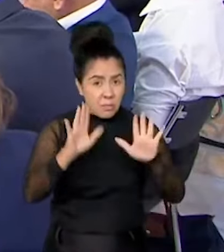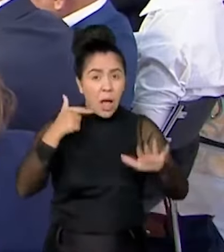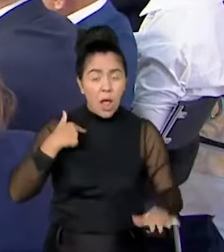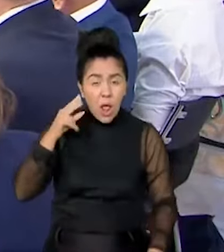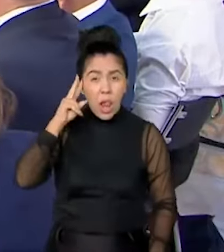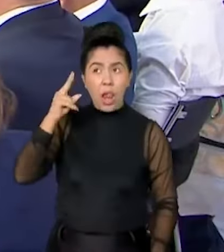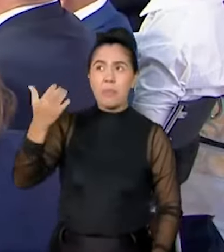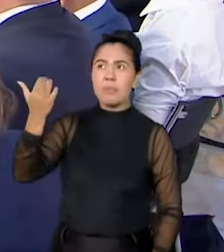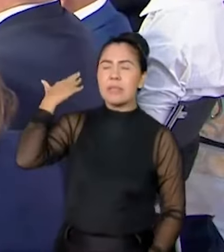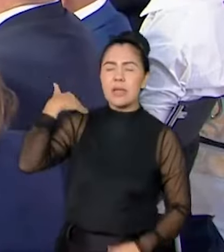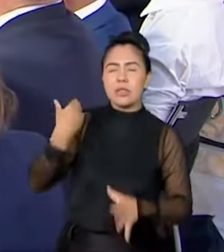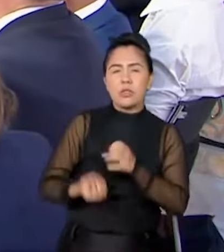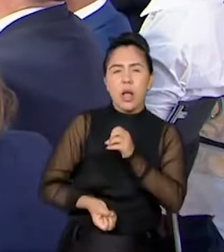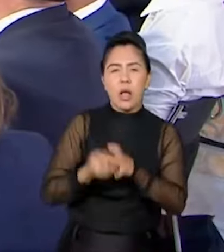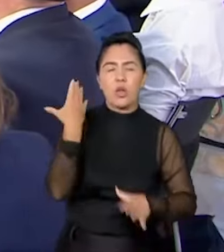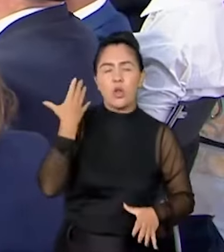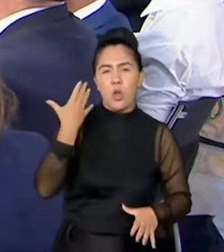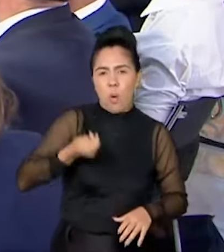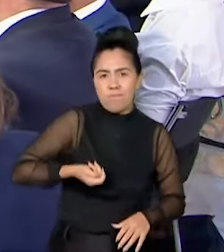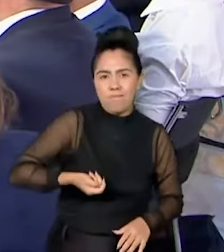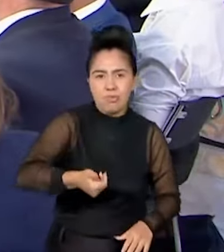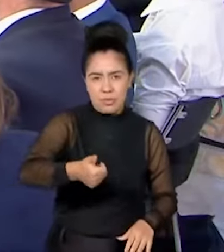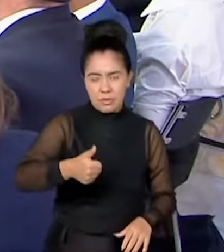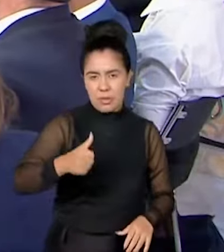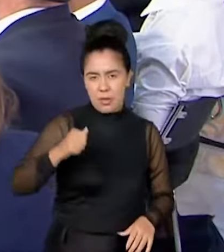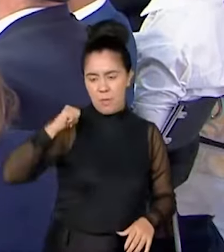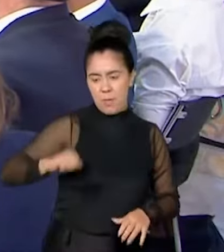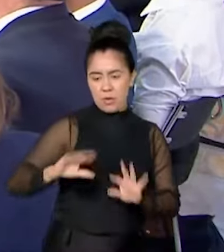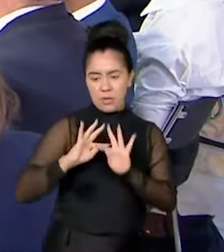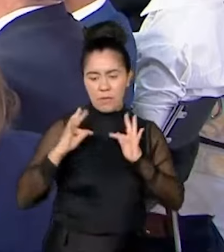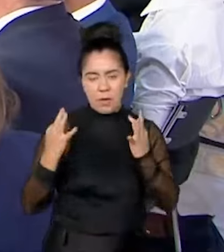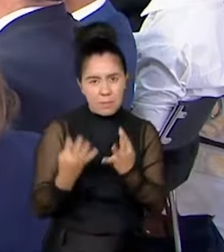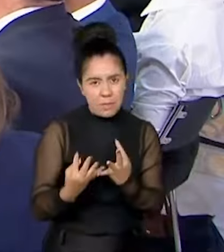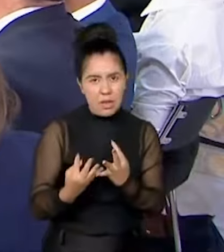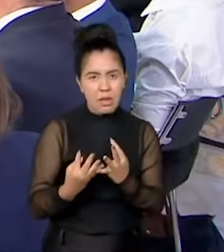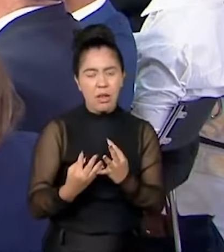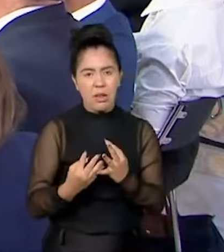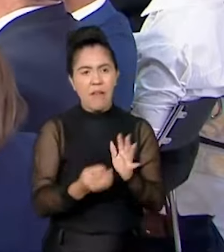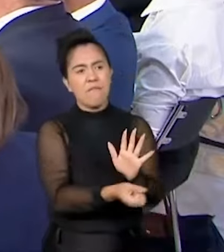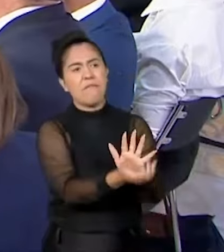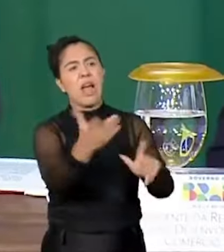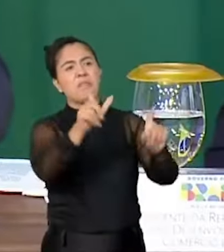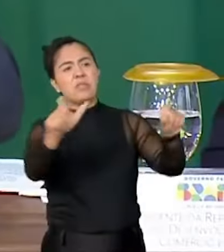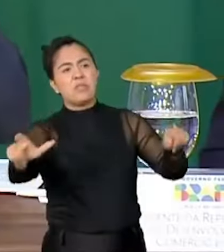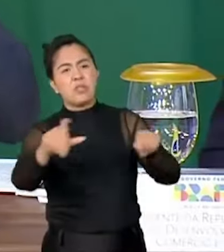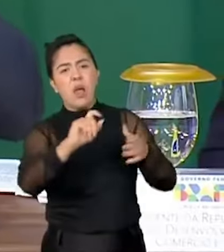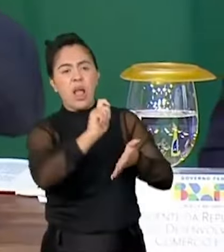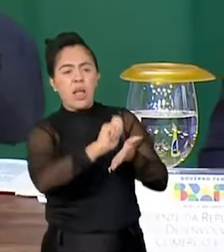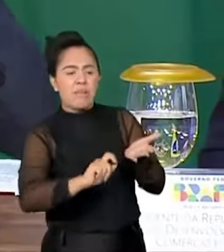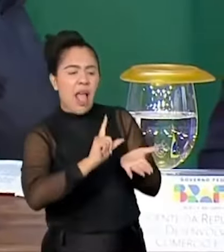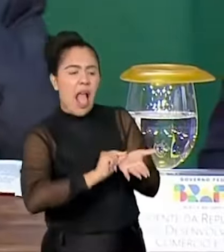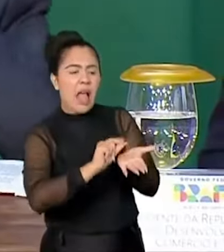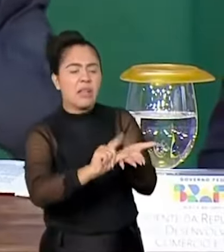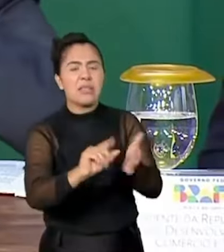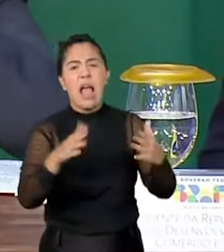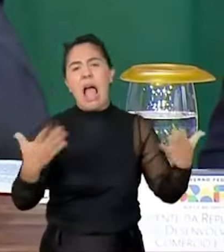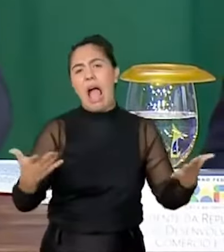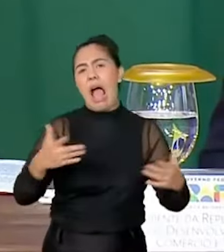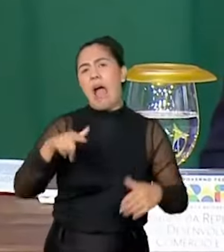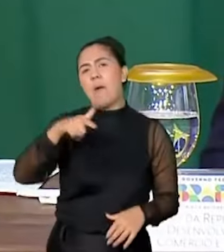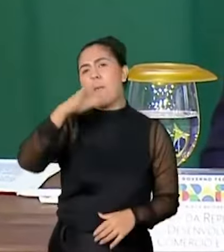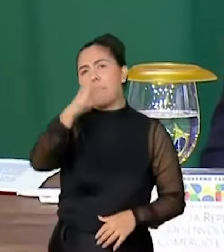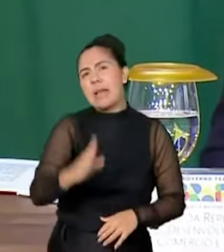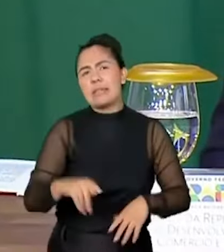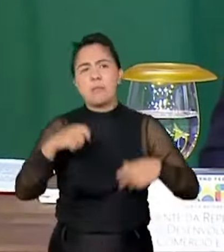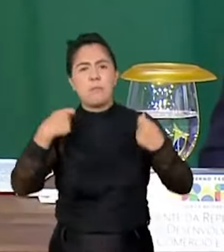criamos o Bolsa Família, no começo do primeiro mandato, muita gente escrevia artigo, mas o Brasil está precisando de estrada,